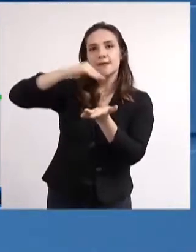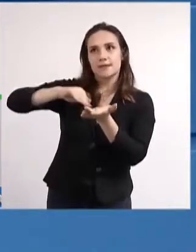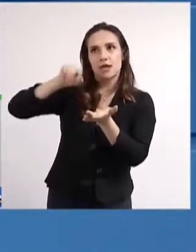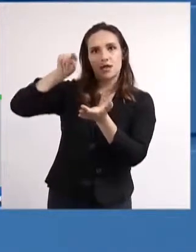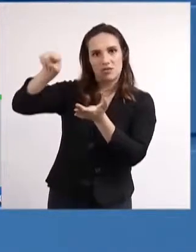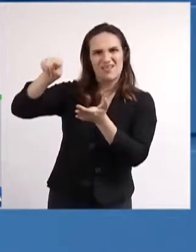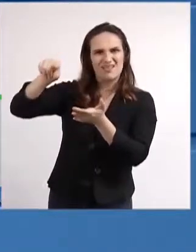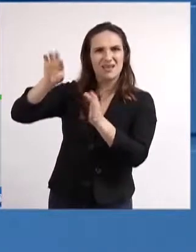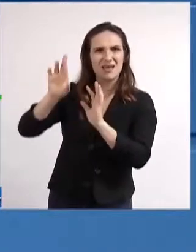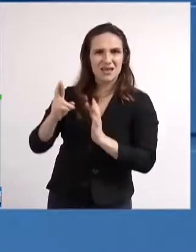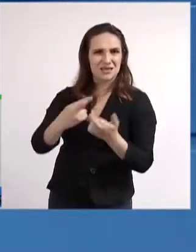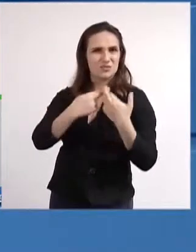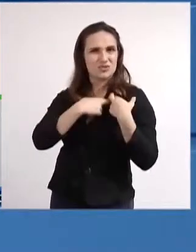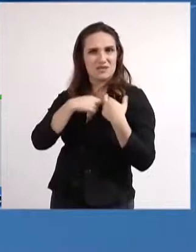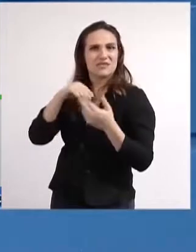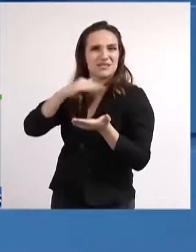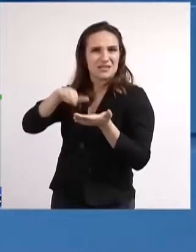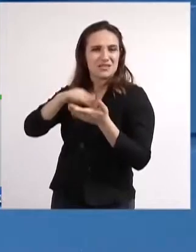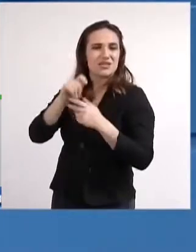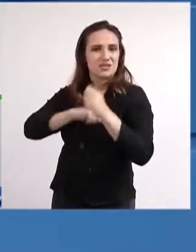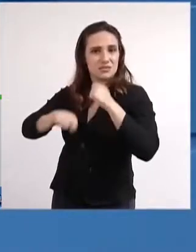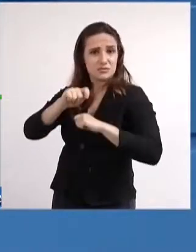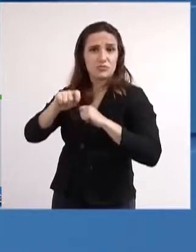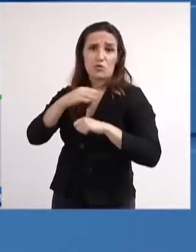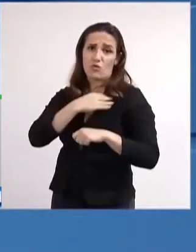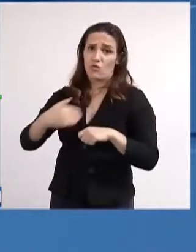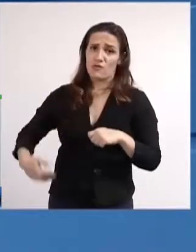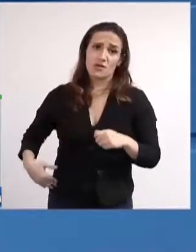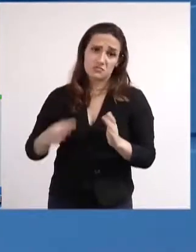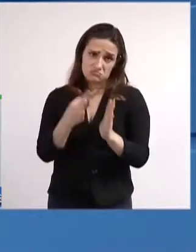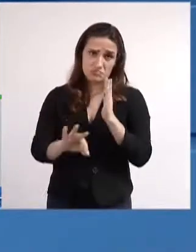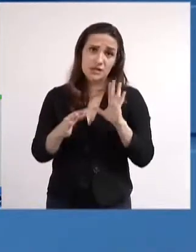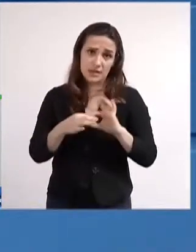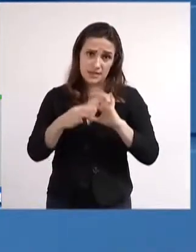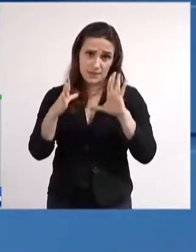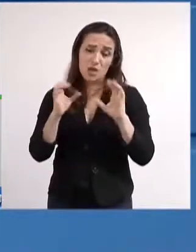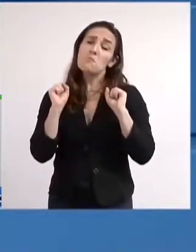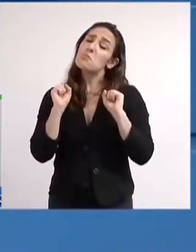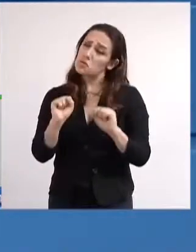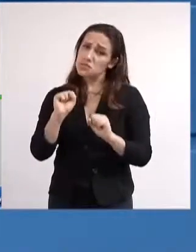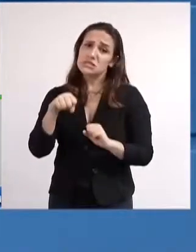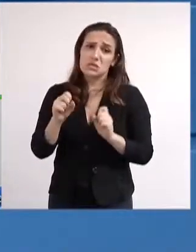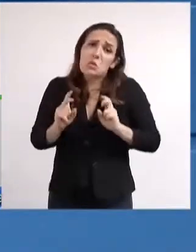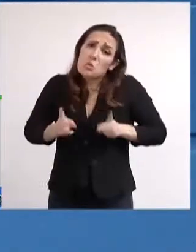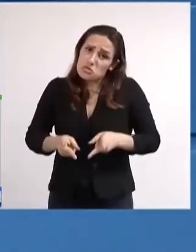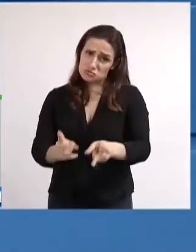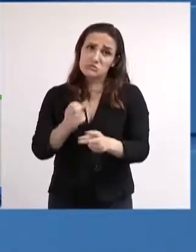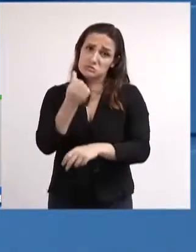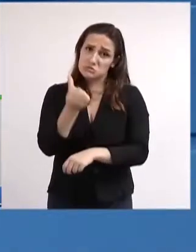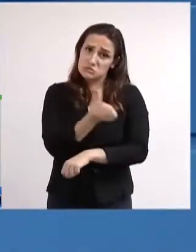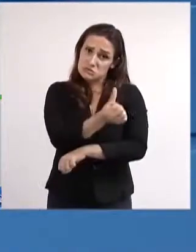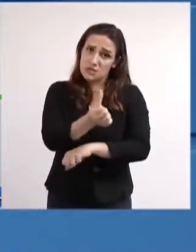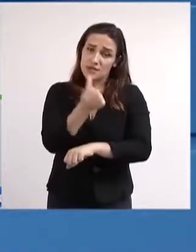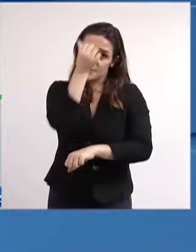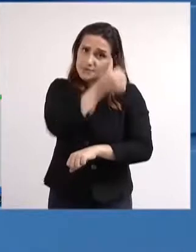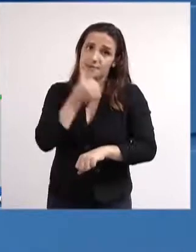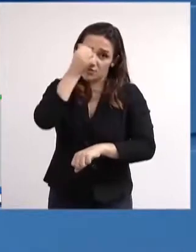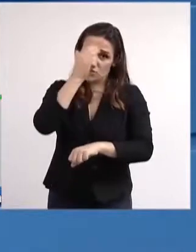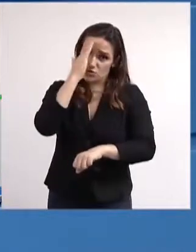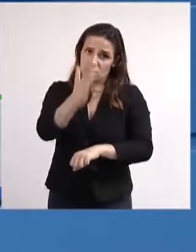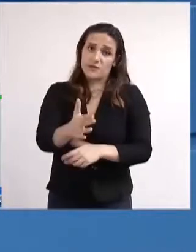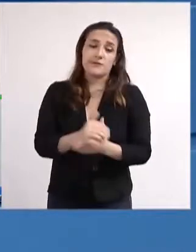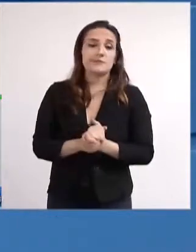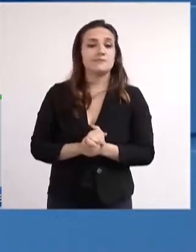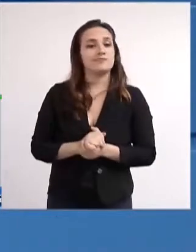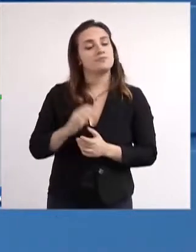à Secretaria de Administração, com o aval do governador, possa permanecer com as 6 horas. Então, acredito